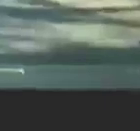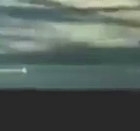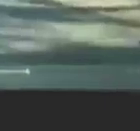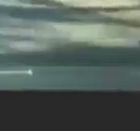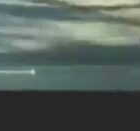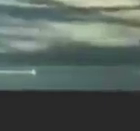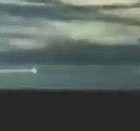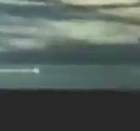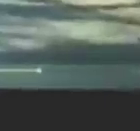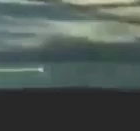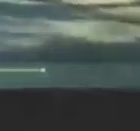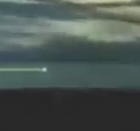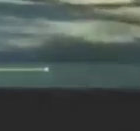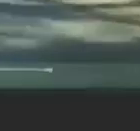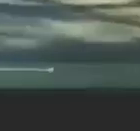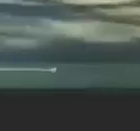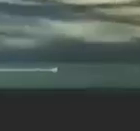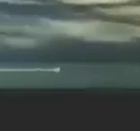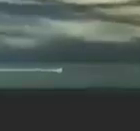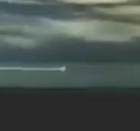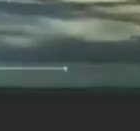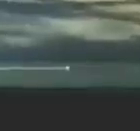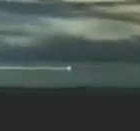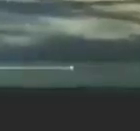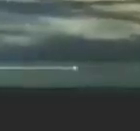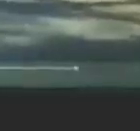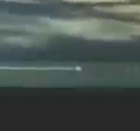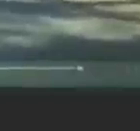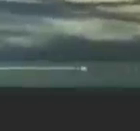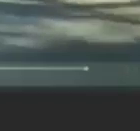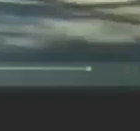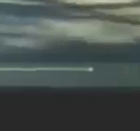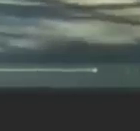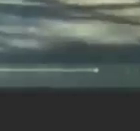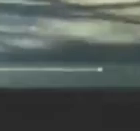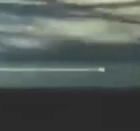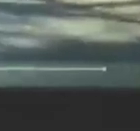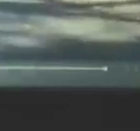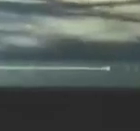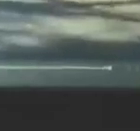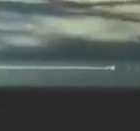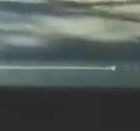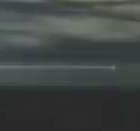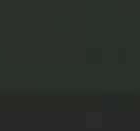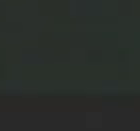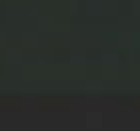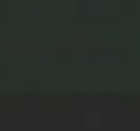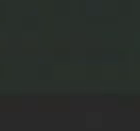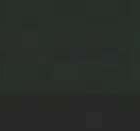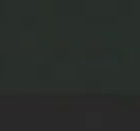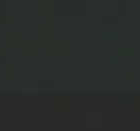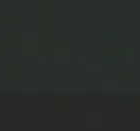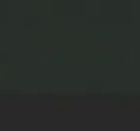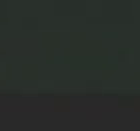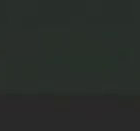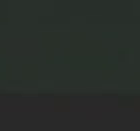dos munícipes. Depois do ofício e indicação que fizemos, o serviço aqui está reparado e a solução está sendo apresentada.